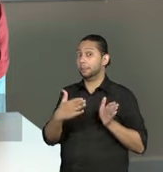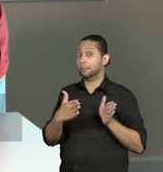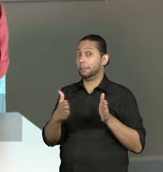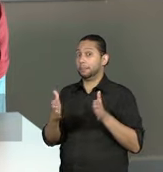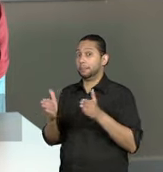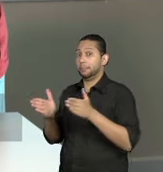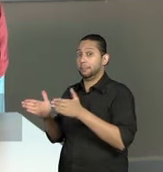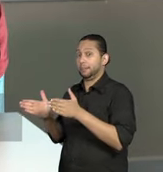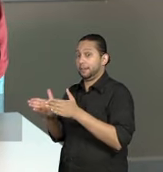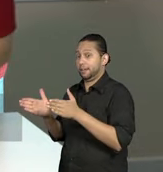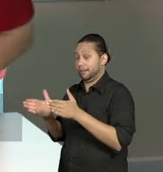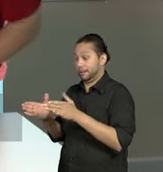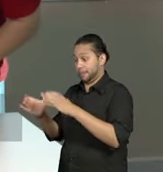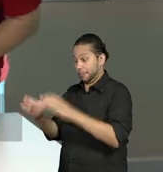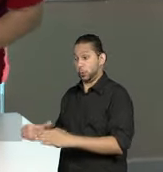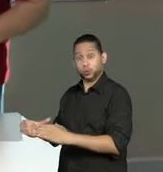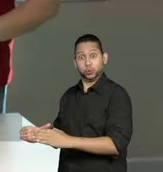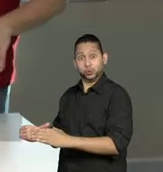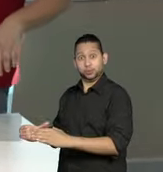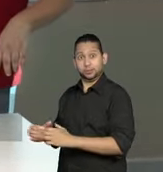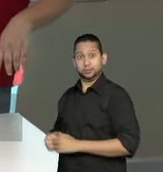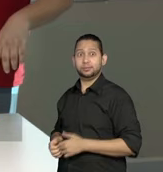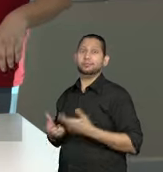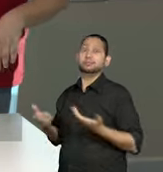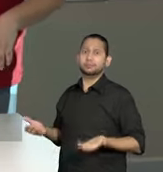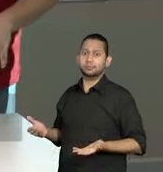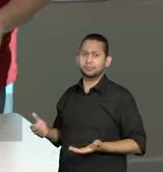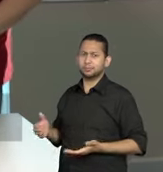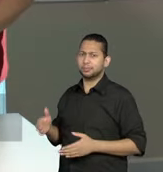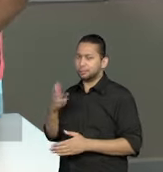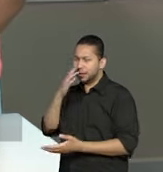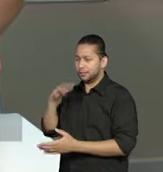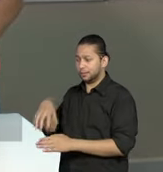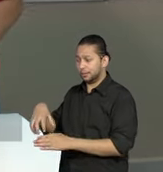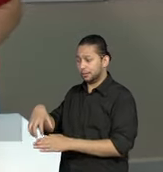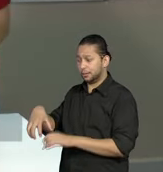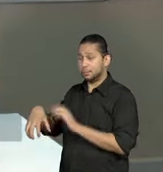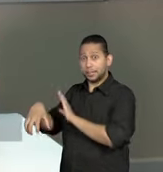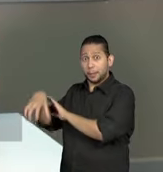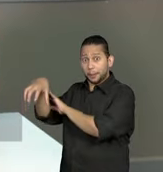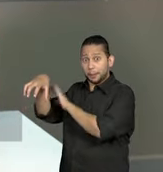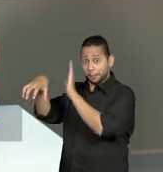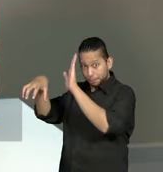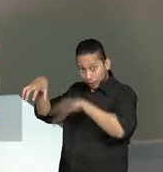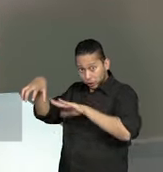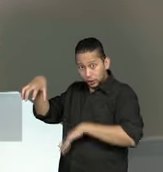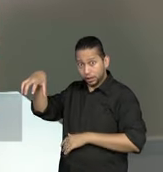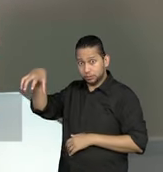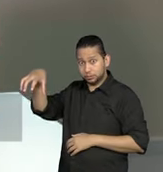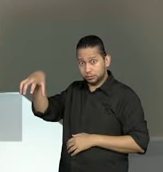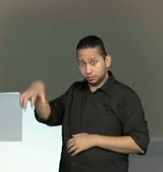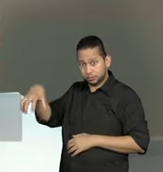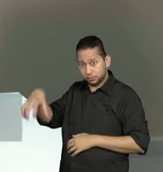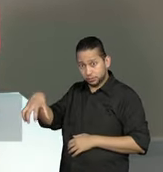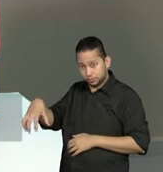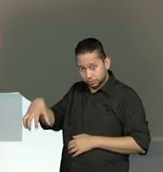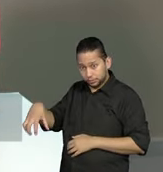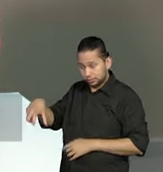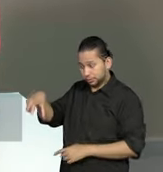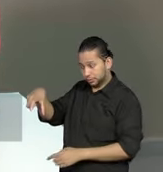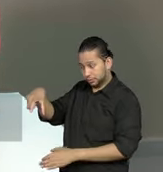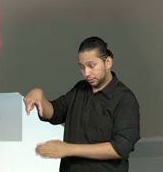chegar perto do meu baldinho. Tá meio alto ali, eu vou ter que abaixar. Vamos lá, baixando um pouquinho.